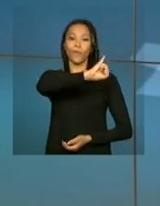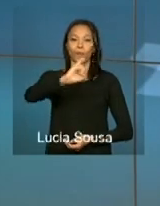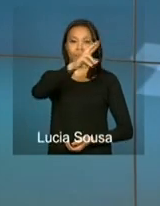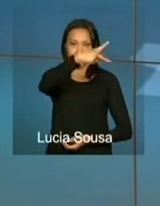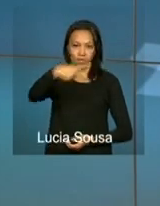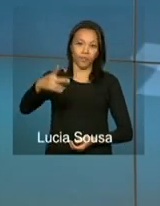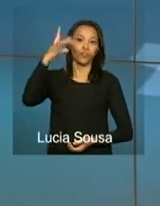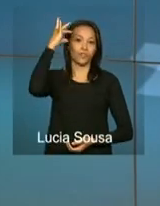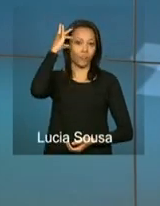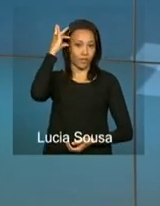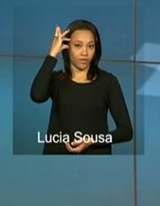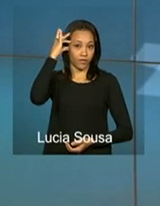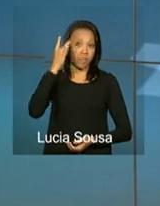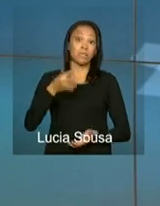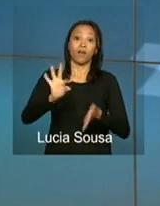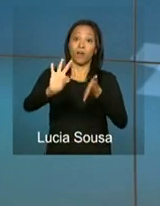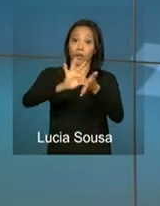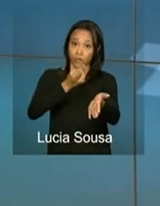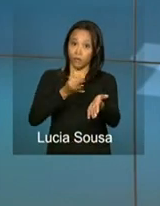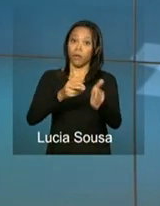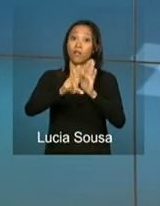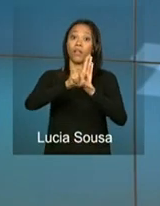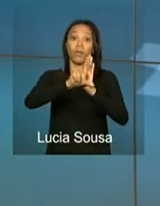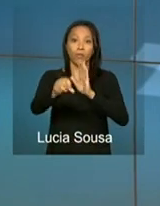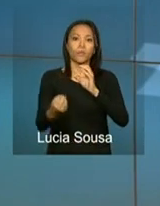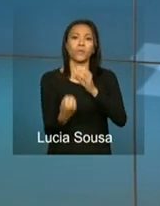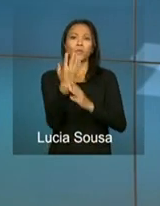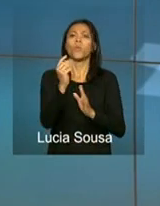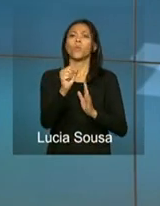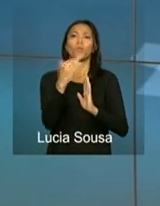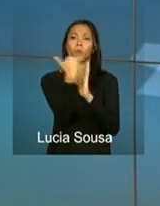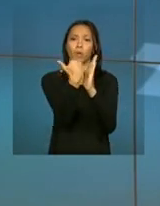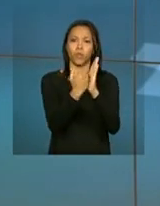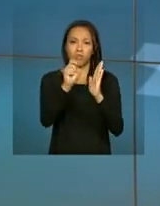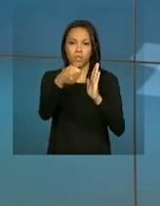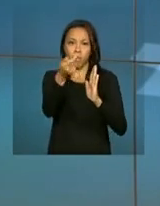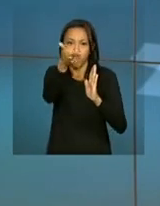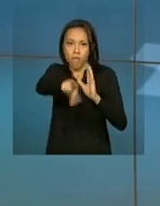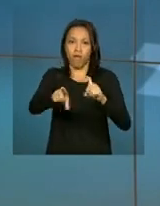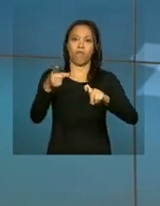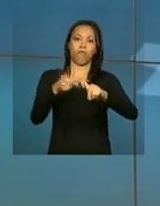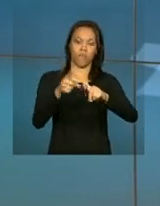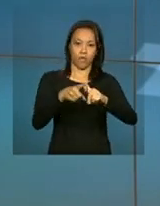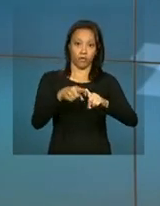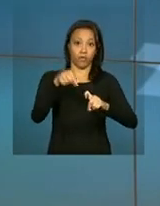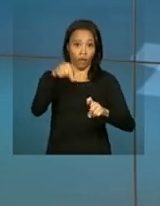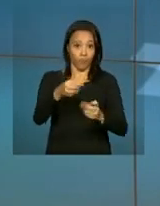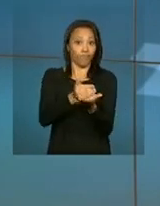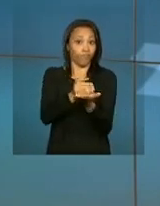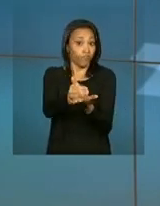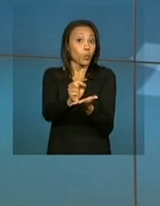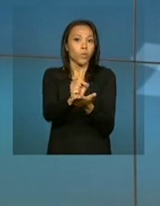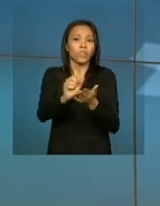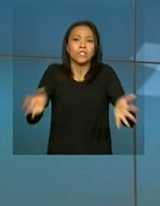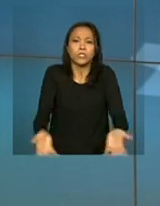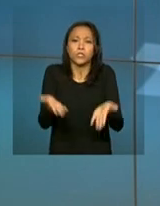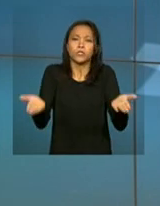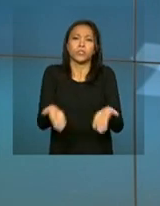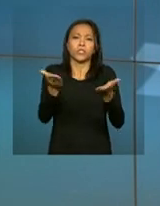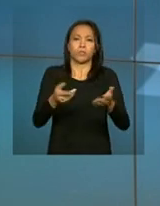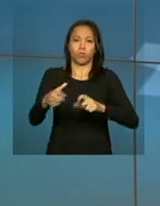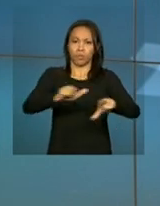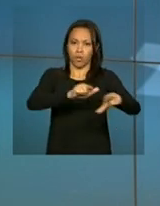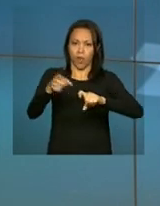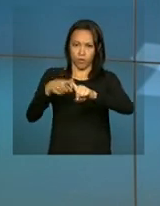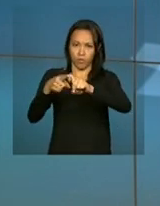Olá, a presidenta Dilma Rousseff sancionou a lei que institui o programa Mais Médicos. A iniciativa estimula a atuação